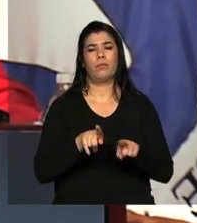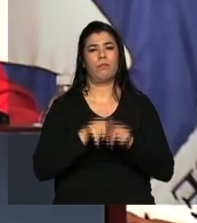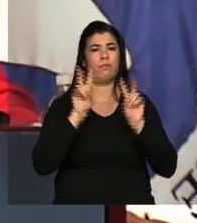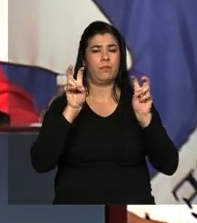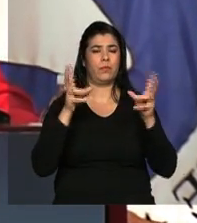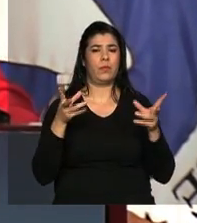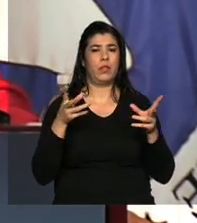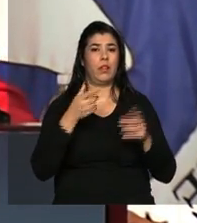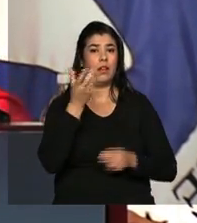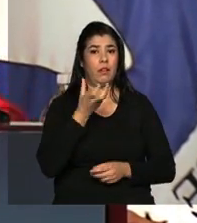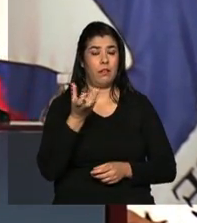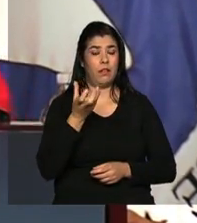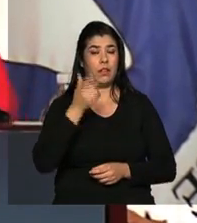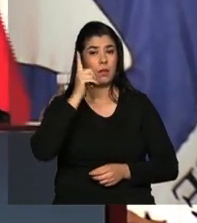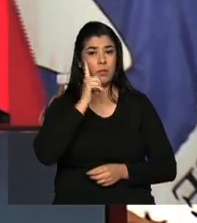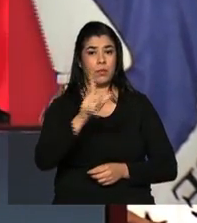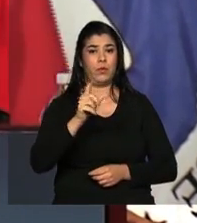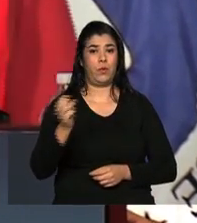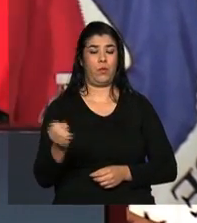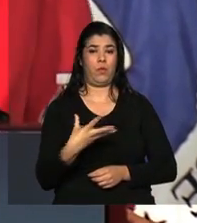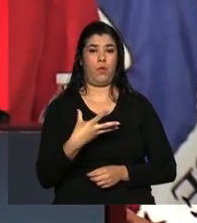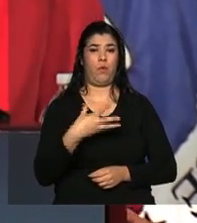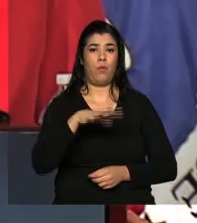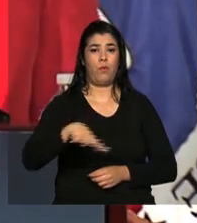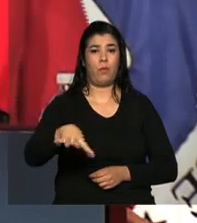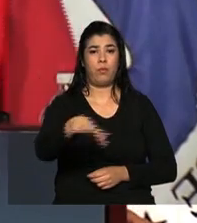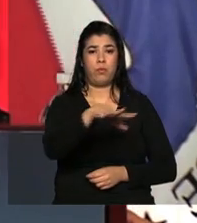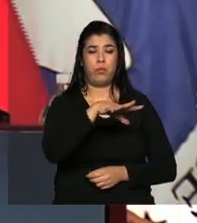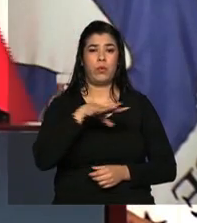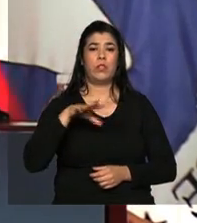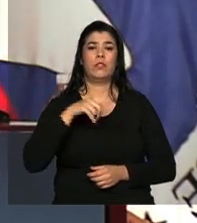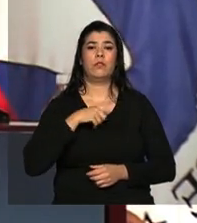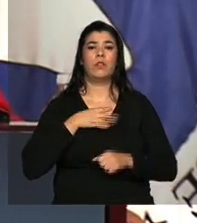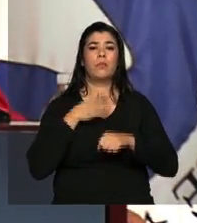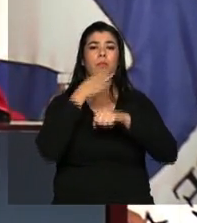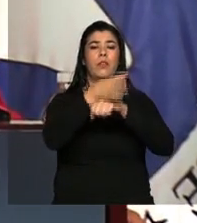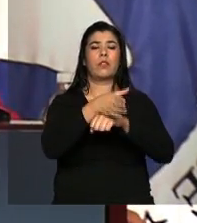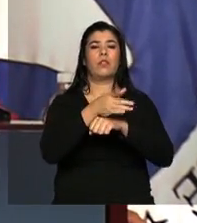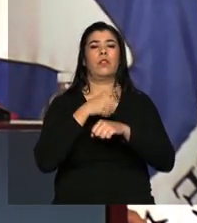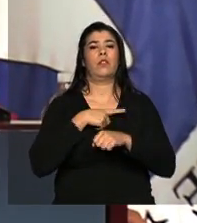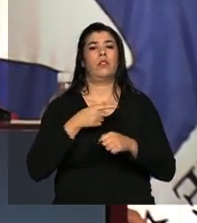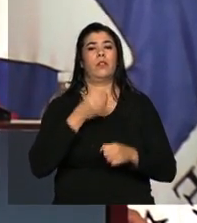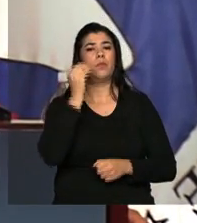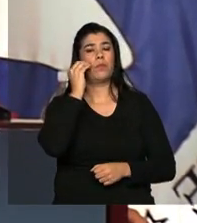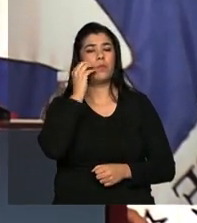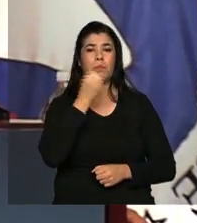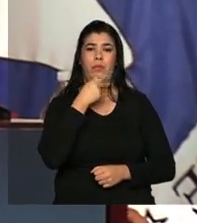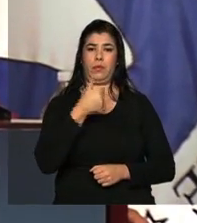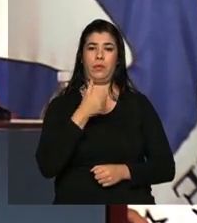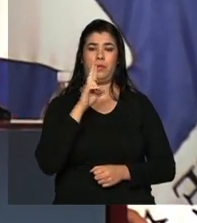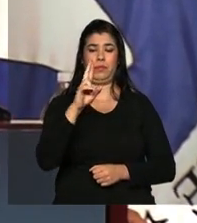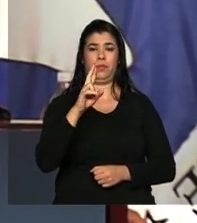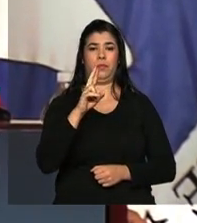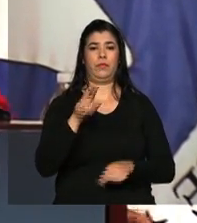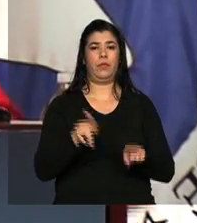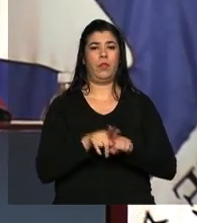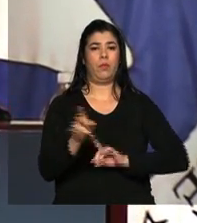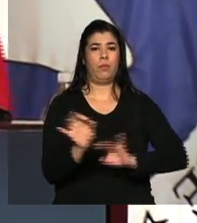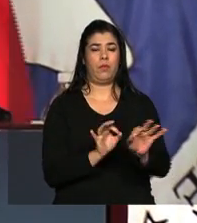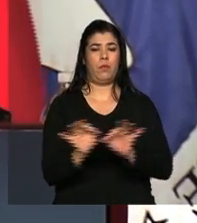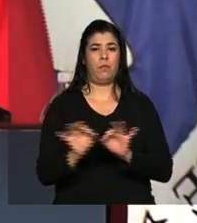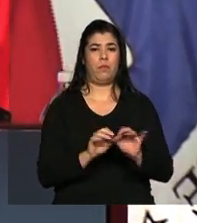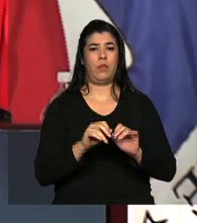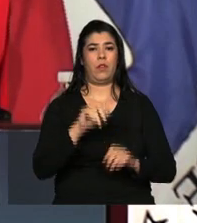novas fronteiras com base nas experiências bem-sucedidas. Os projetos no plano de investimento em